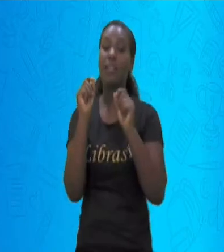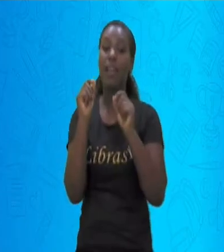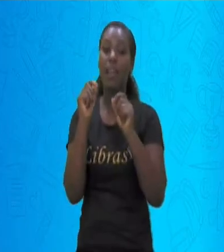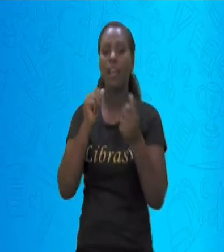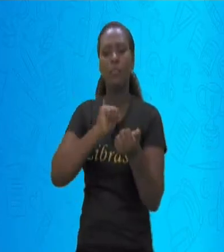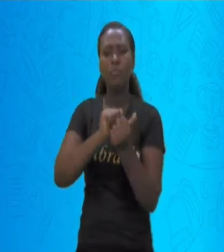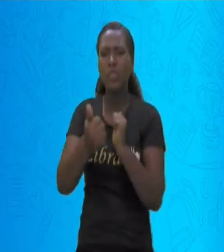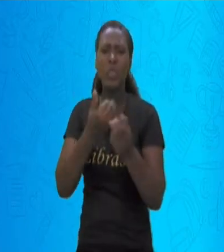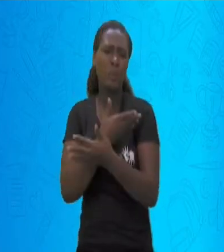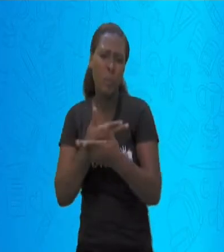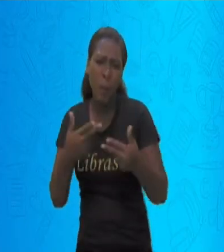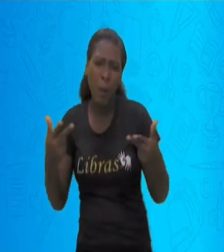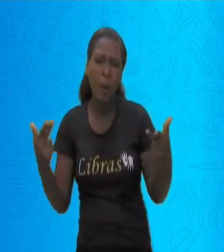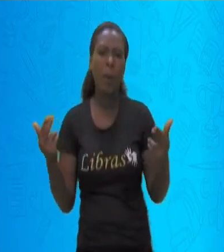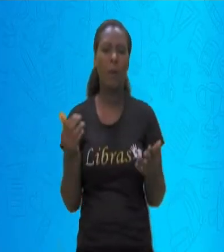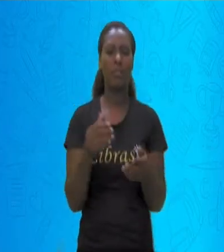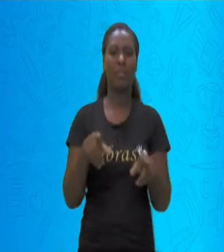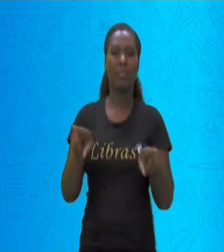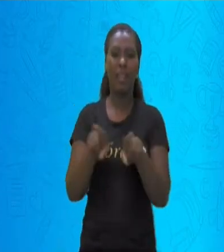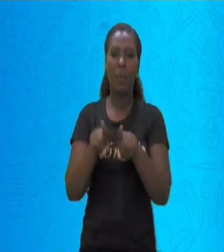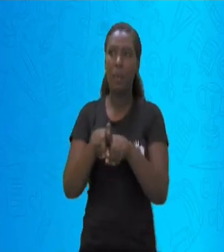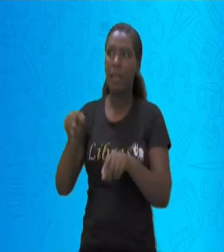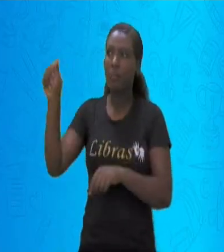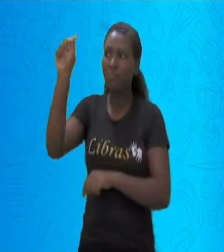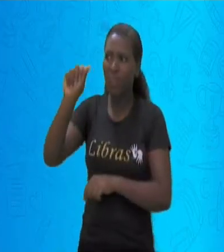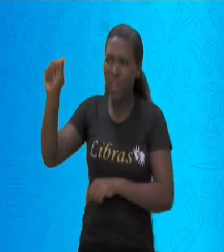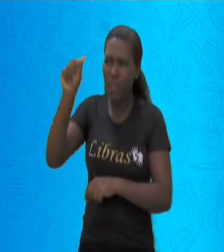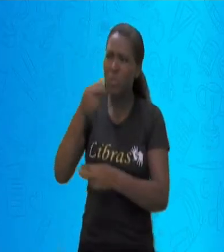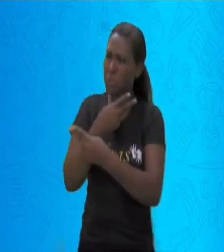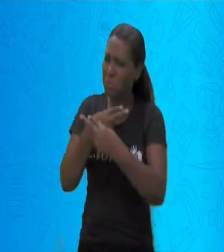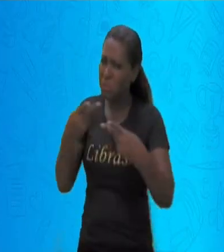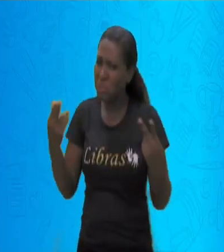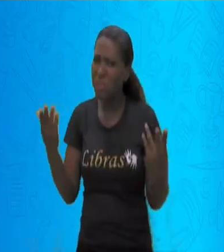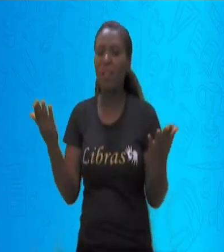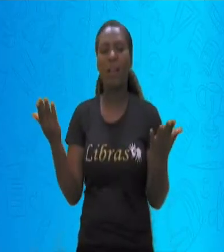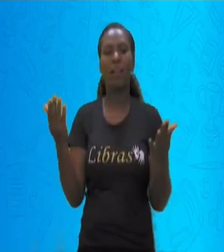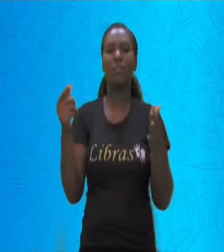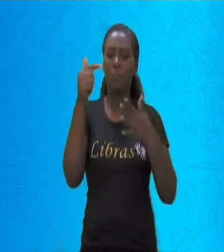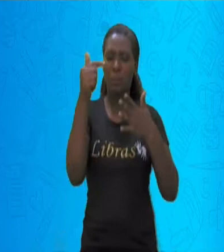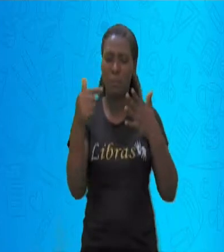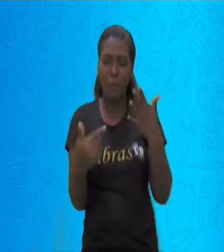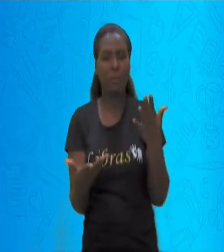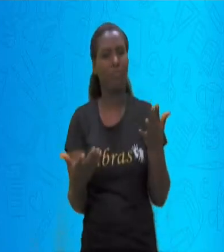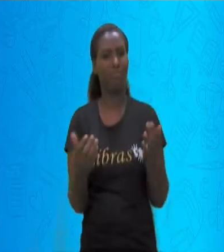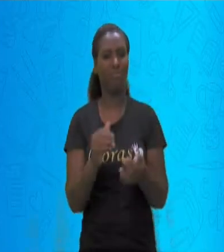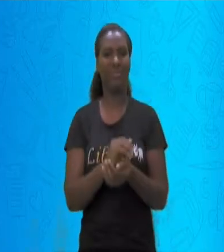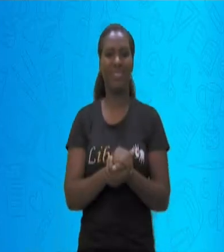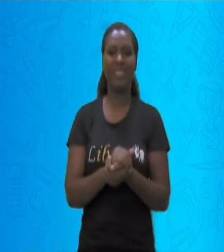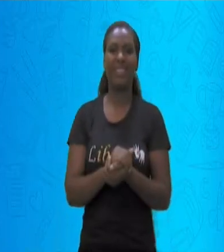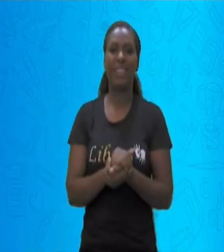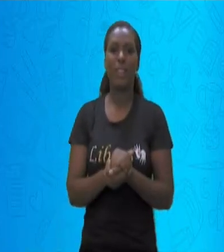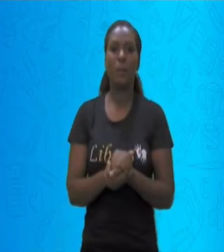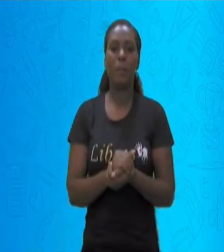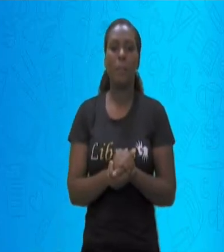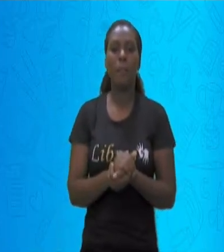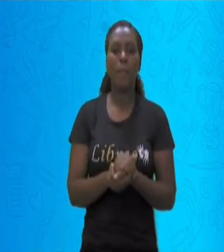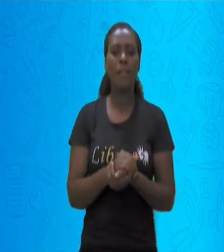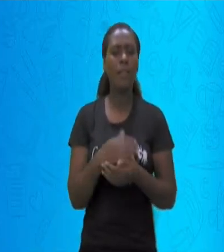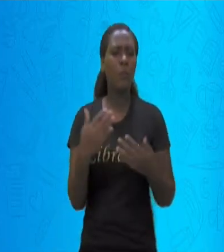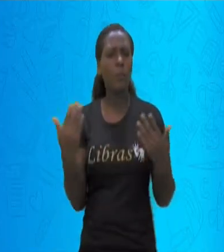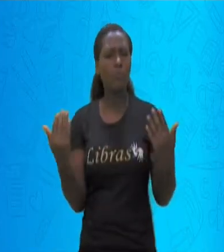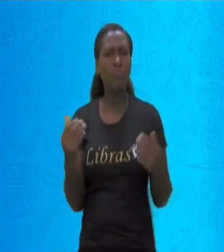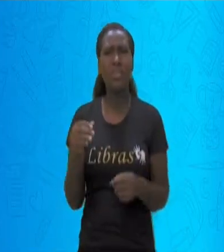de várias situações, desde que sejam reconhecidas por outras entidades. Qual